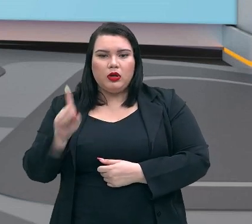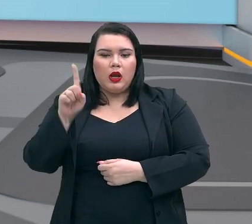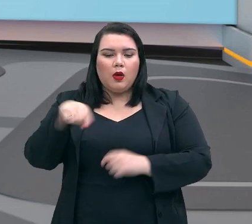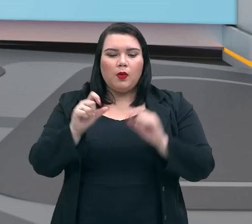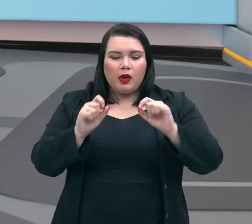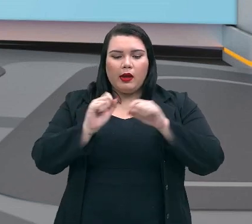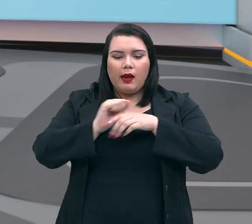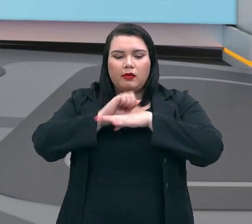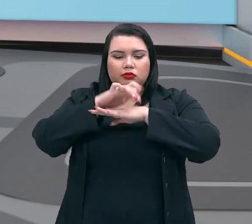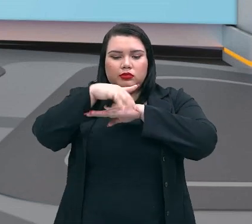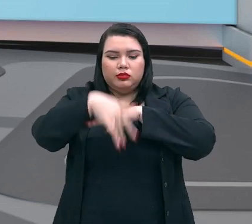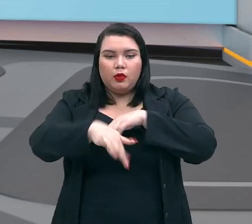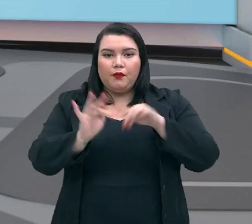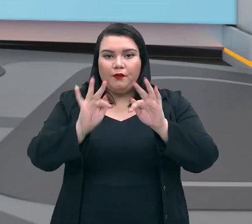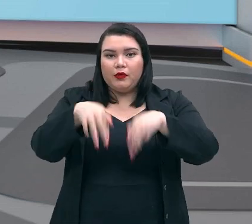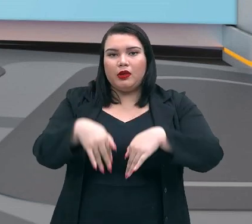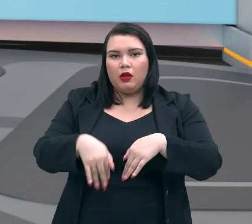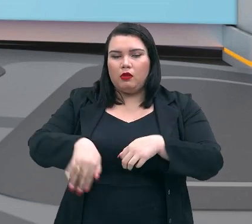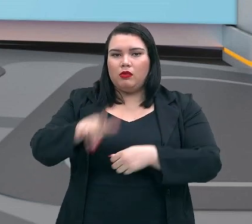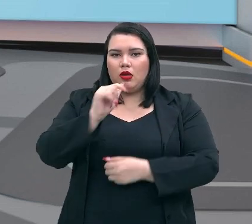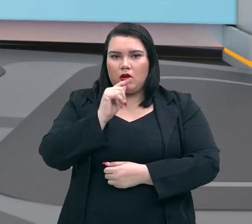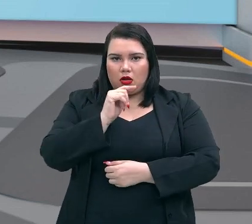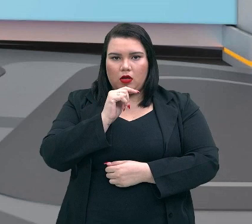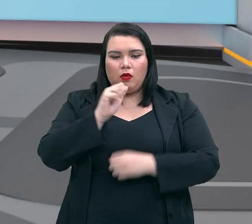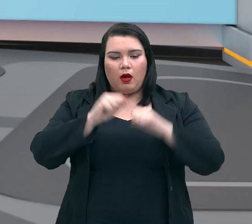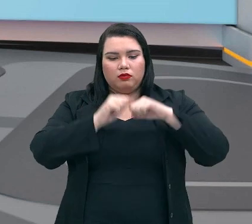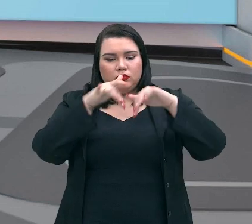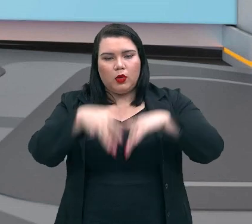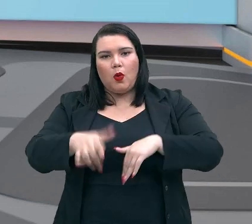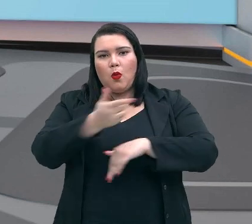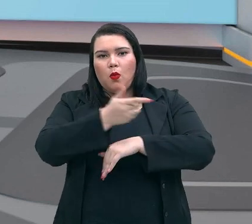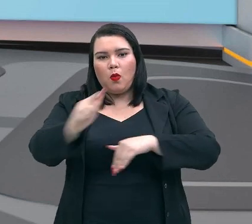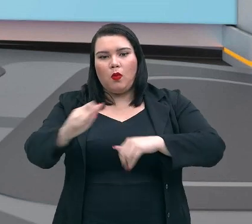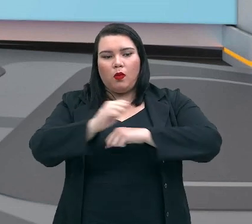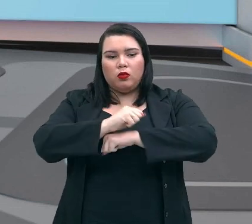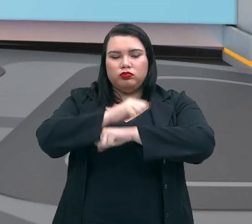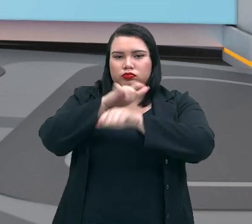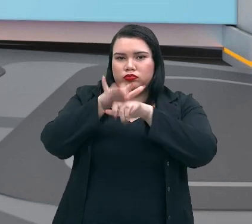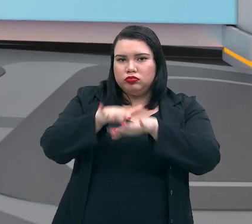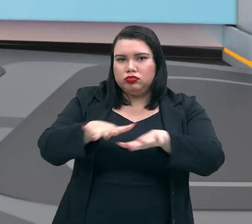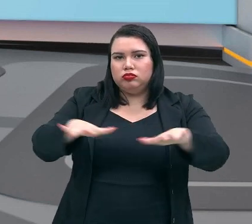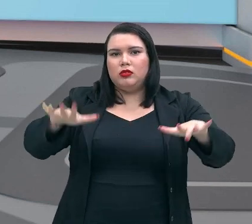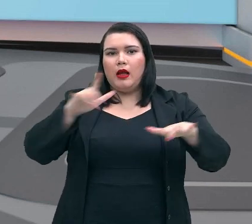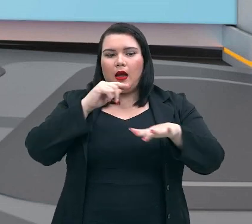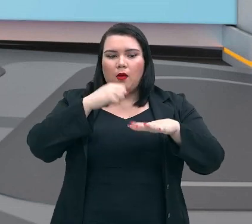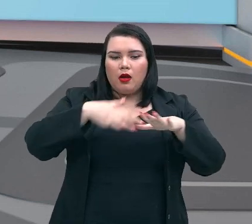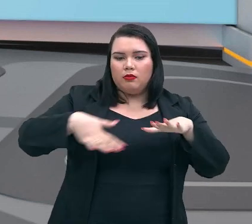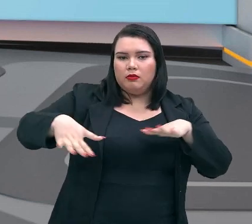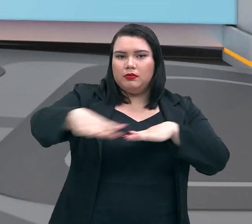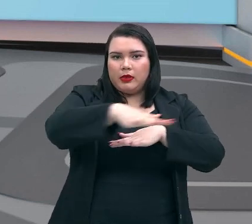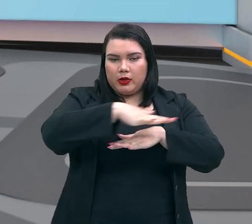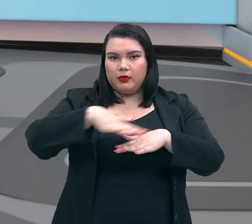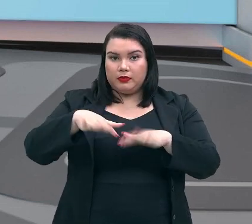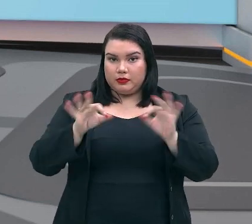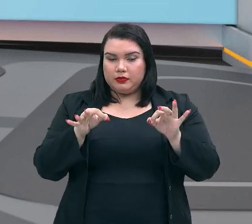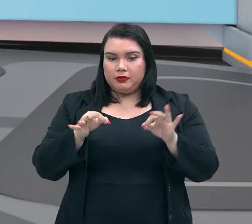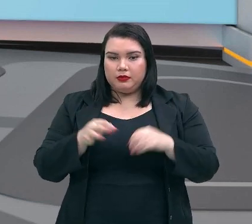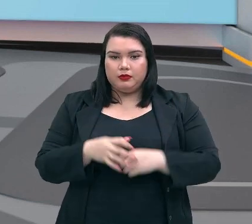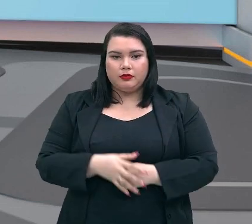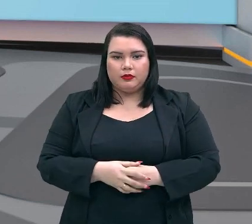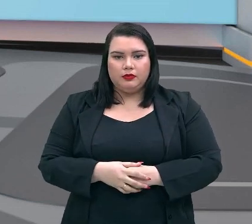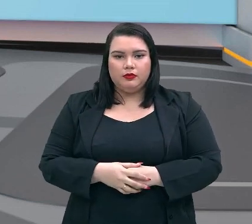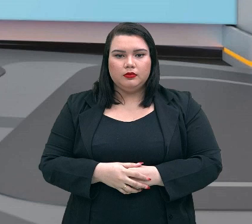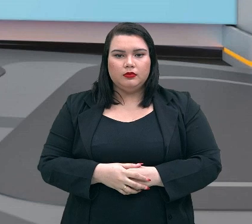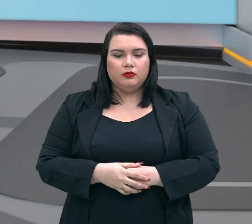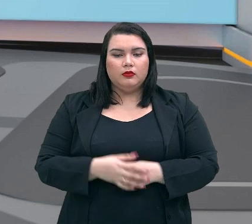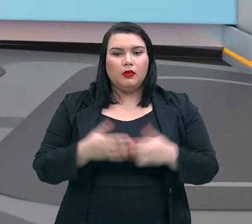é a foz, é onde ele deságua, tá? Ocorre a sua desembocadura. Ponto onde o rio ele acaba